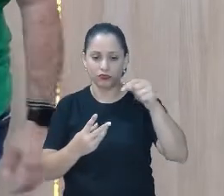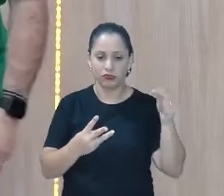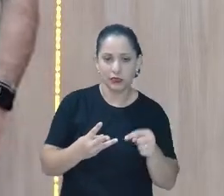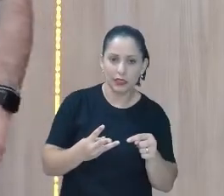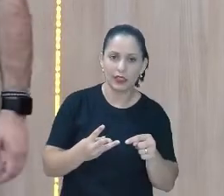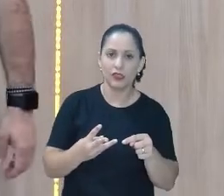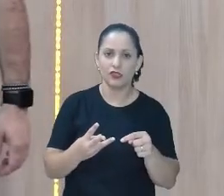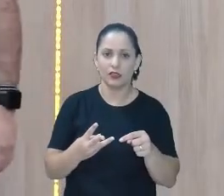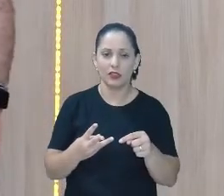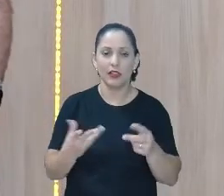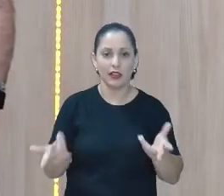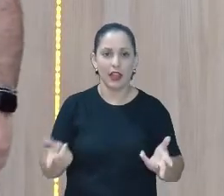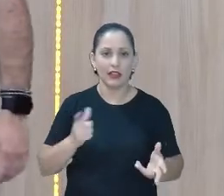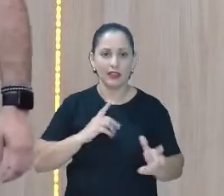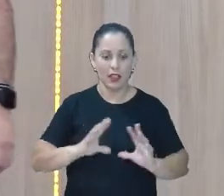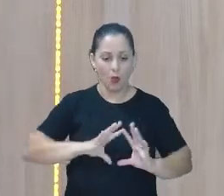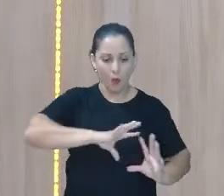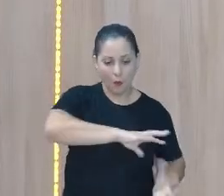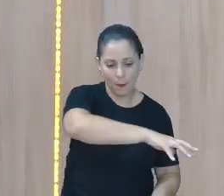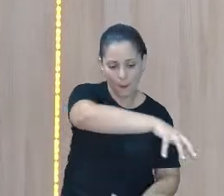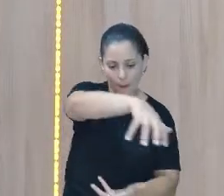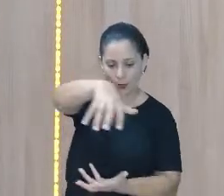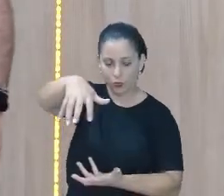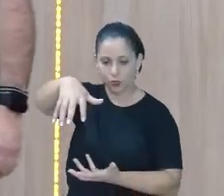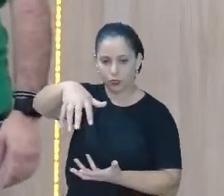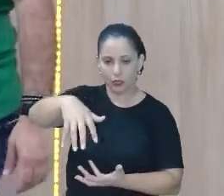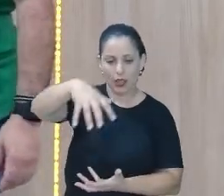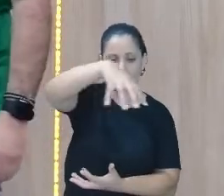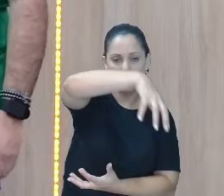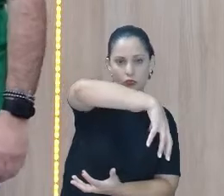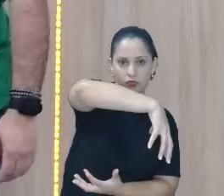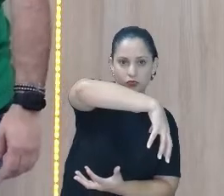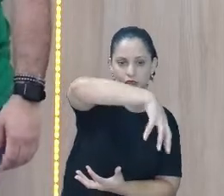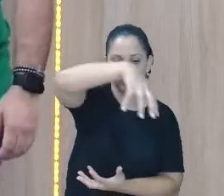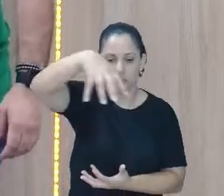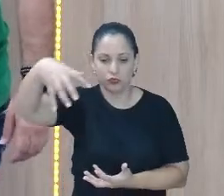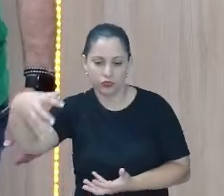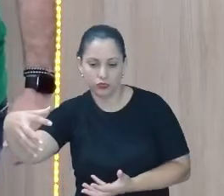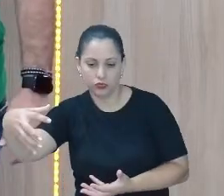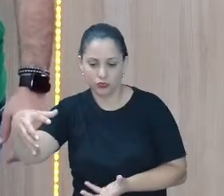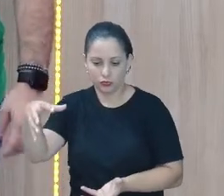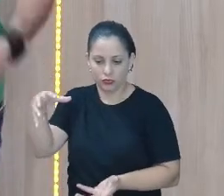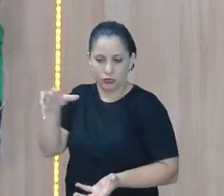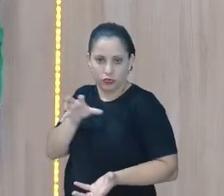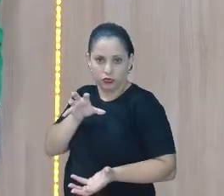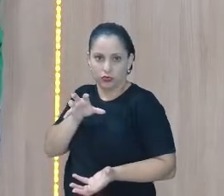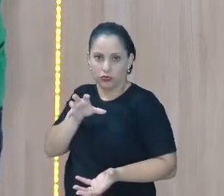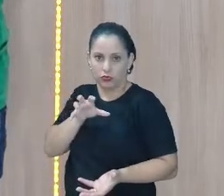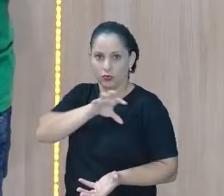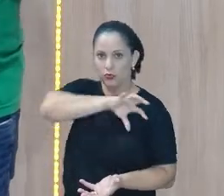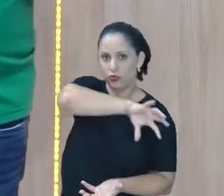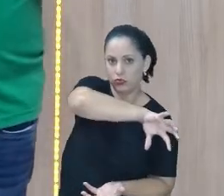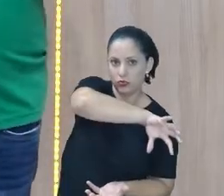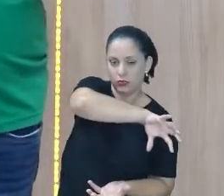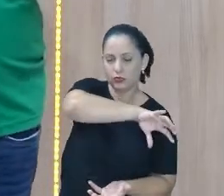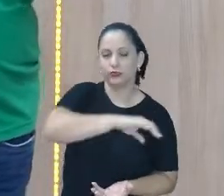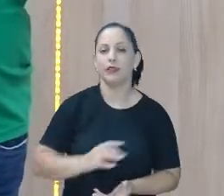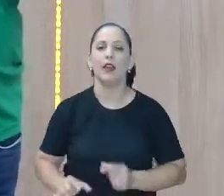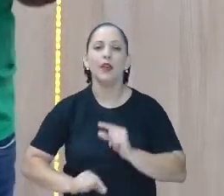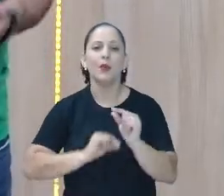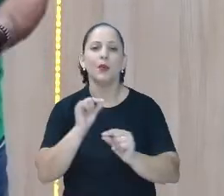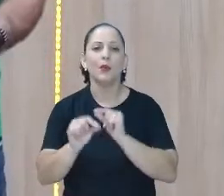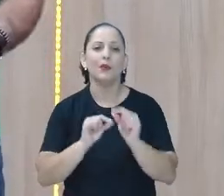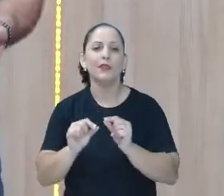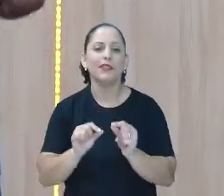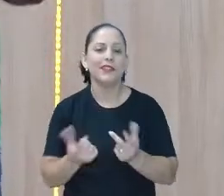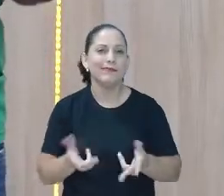O continente africano, o continente europeu e o continente asiático. Então, é o que a gente chama de